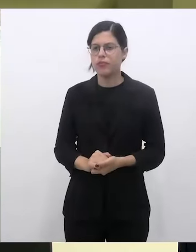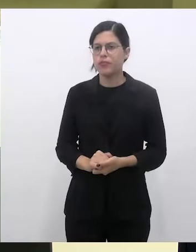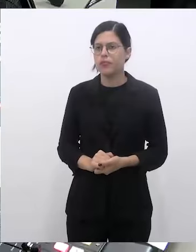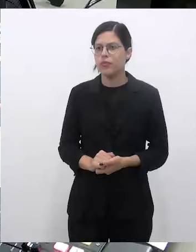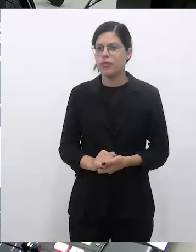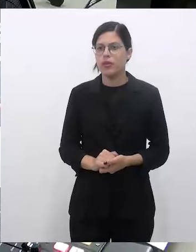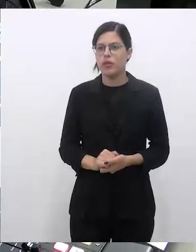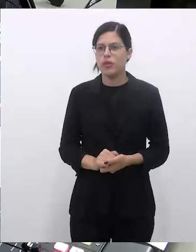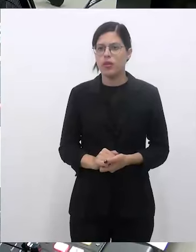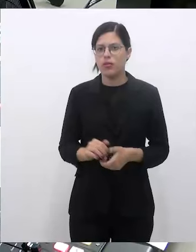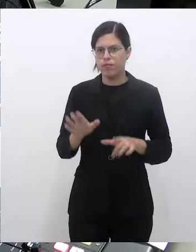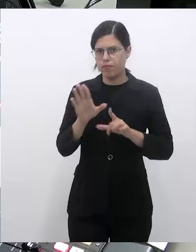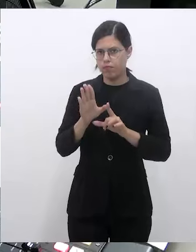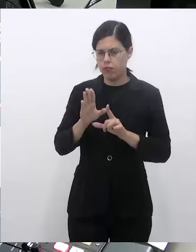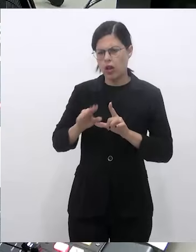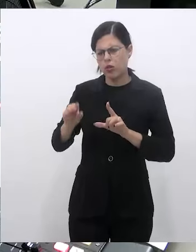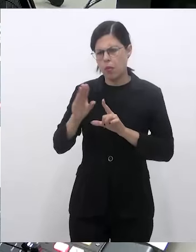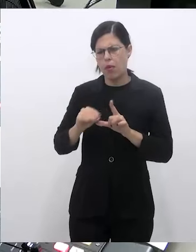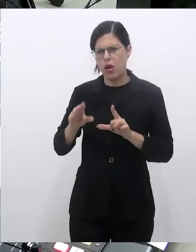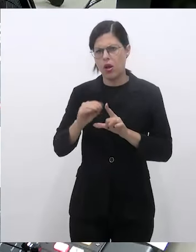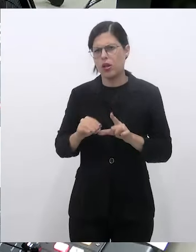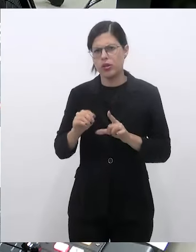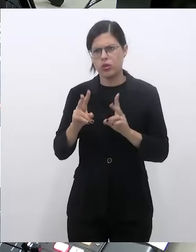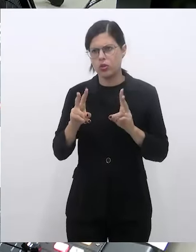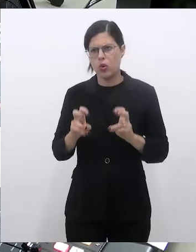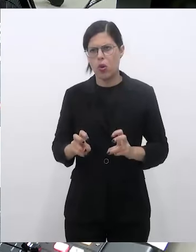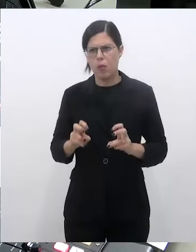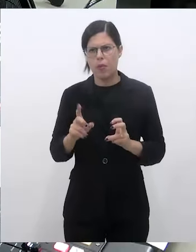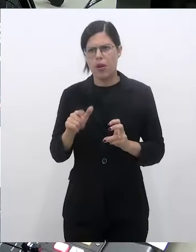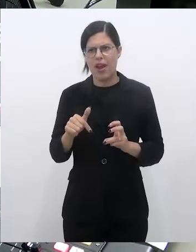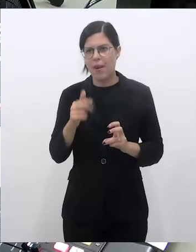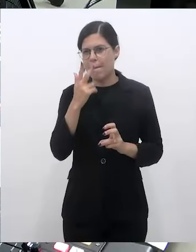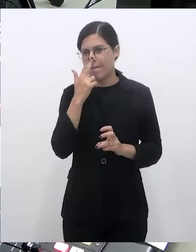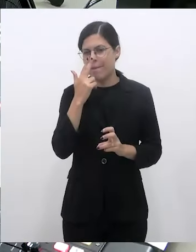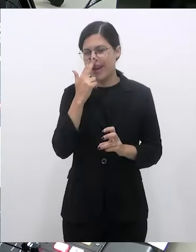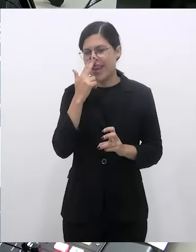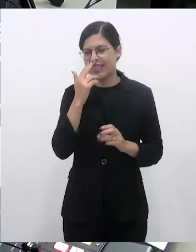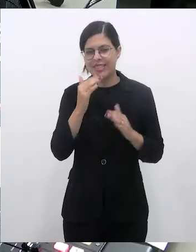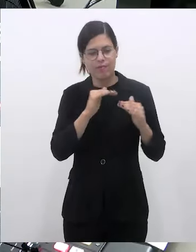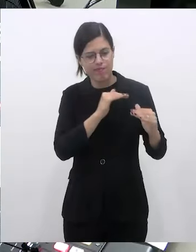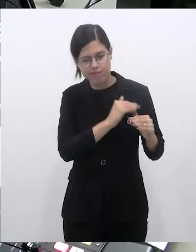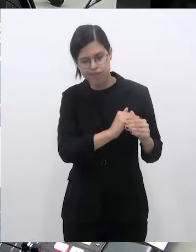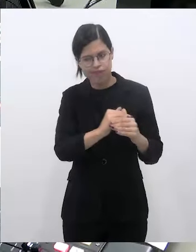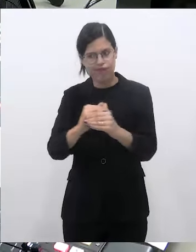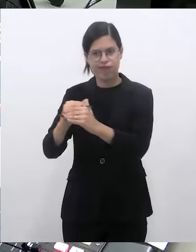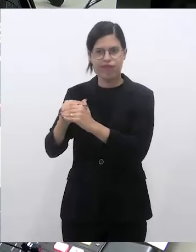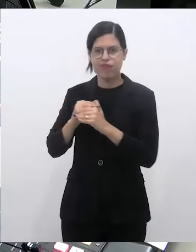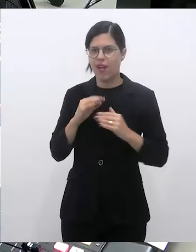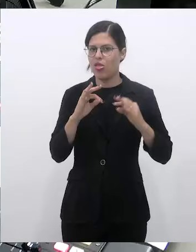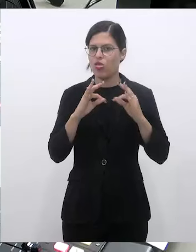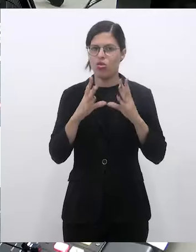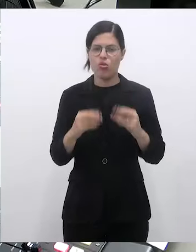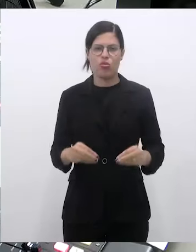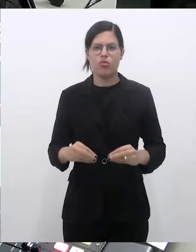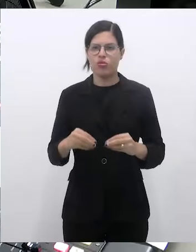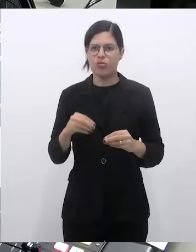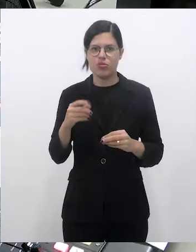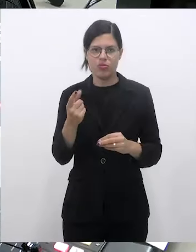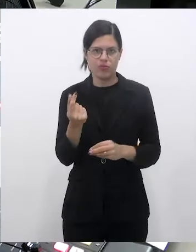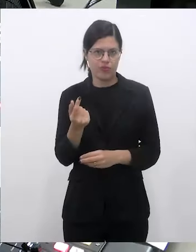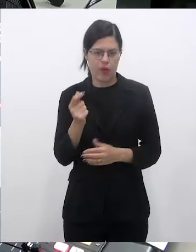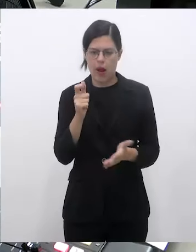dublagem? Com relação a isso, a dublagem ela é quase que socialista, né? Todo mundo ganha a mesma coisa, homem,